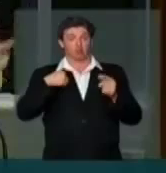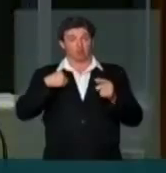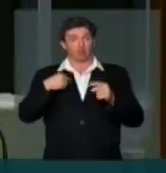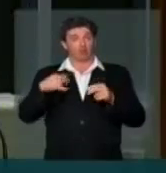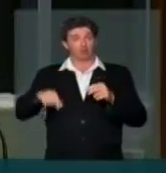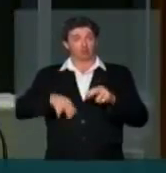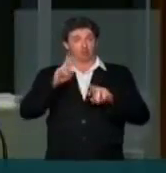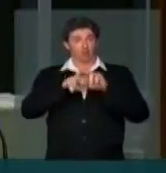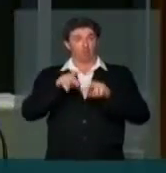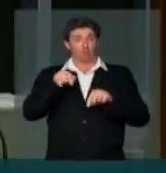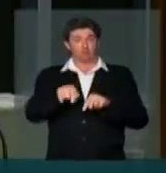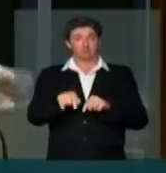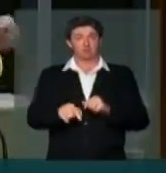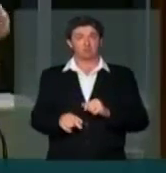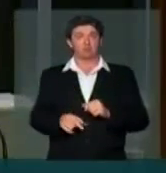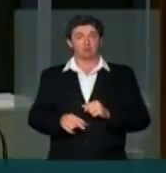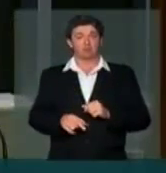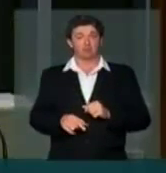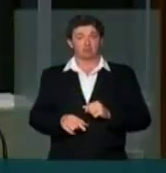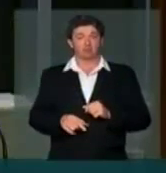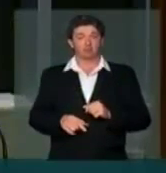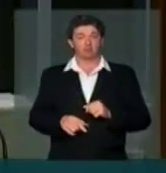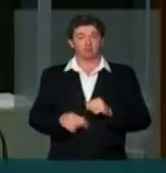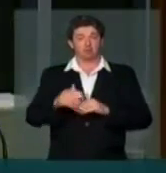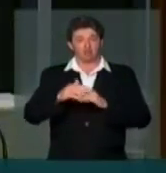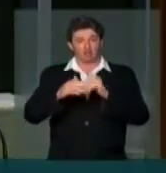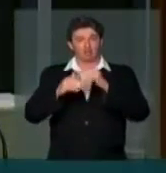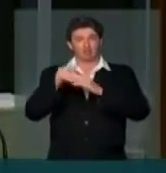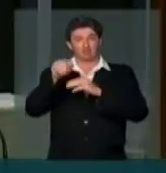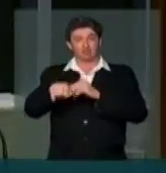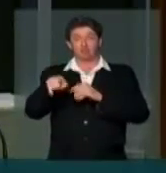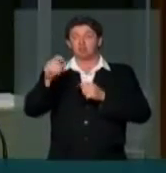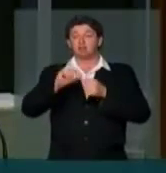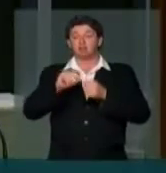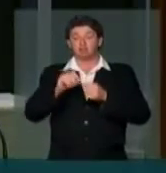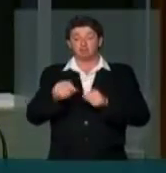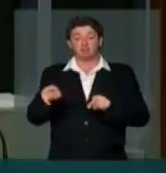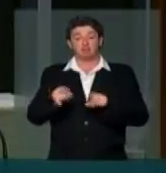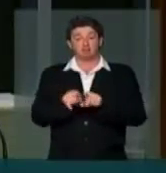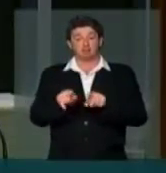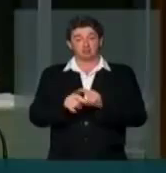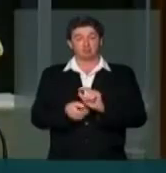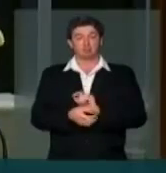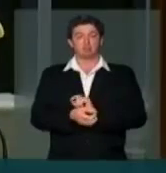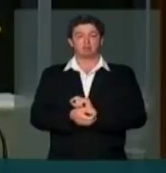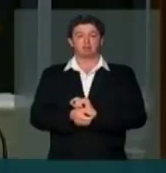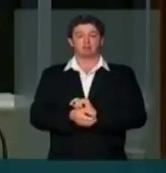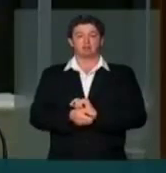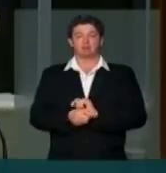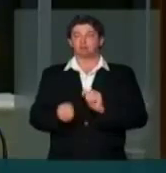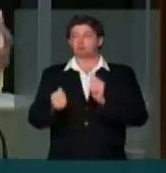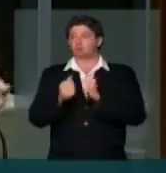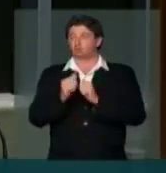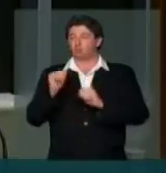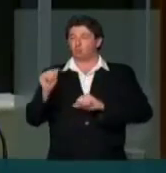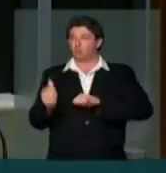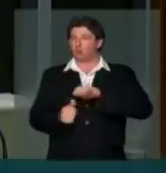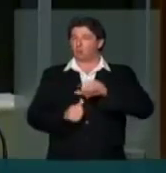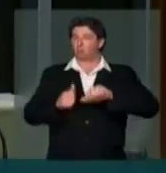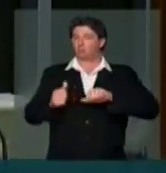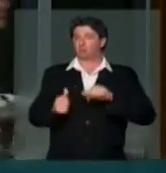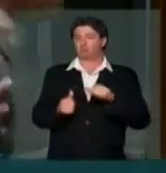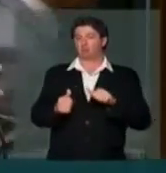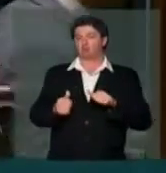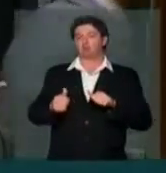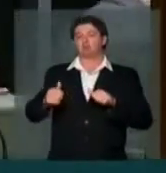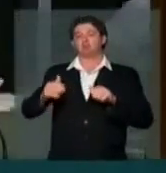fui vítima deste processo, esta construção seja feita com a mudança e